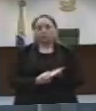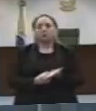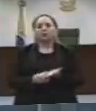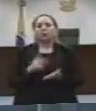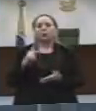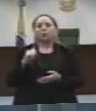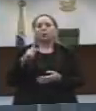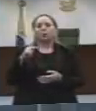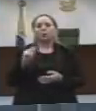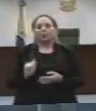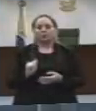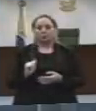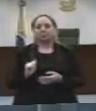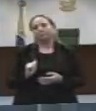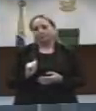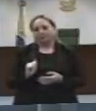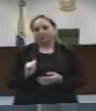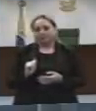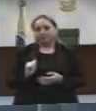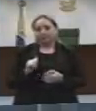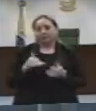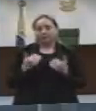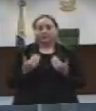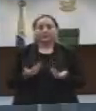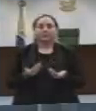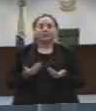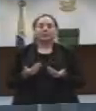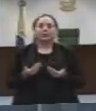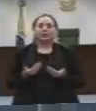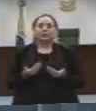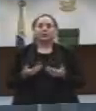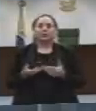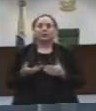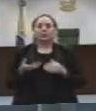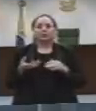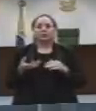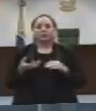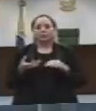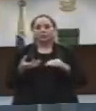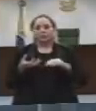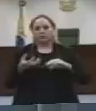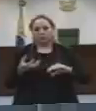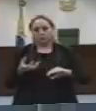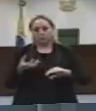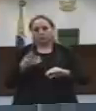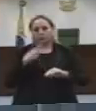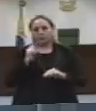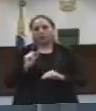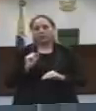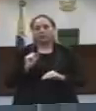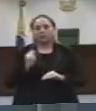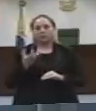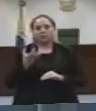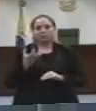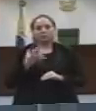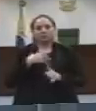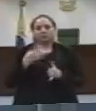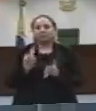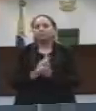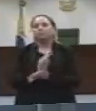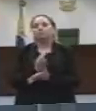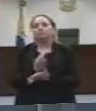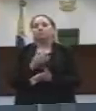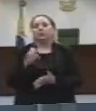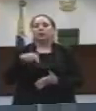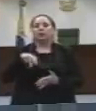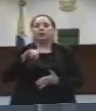Jose zinger e então o congresso e peço ven ao congresso para dizer isso de maneira equivocada D